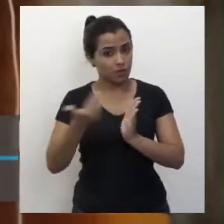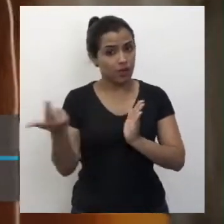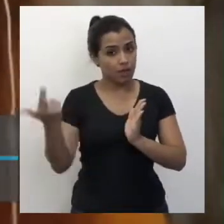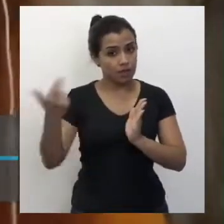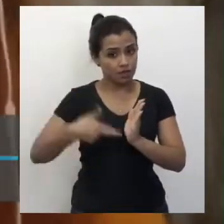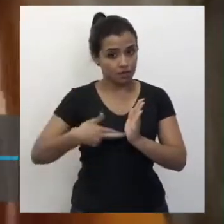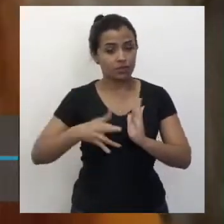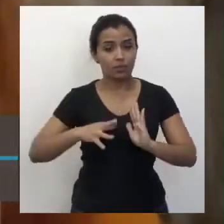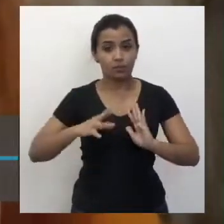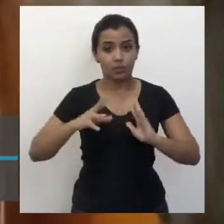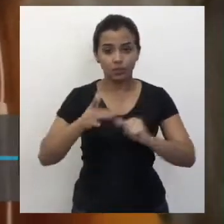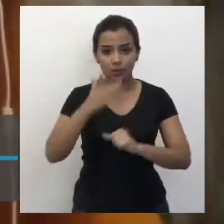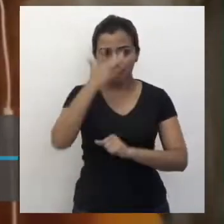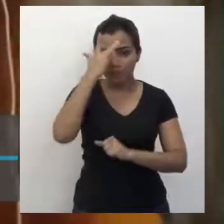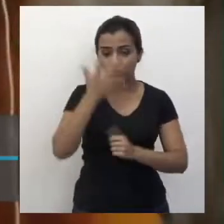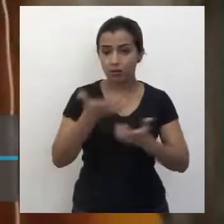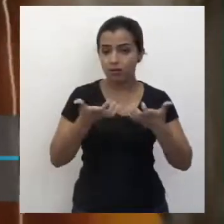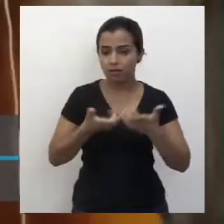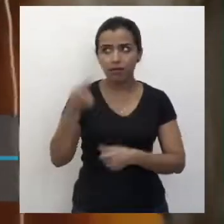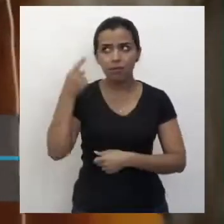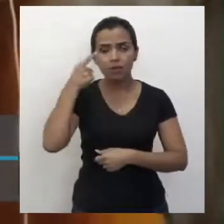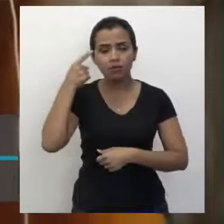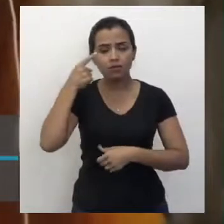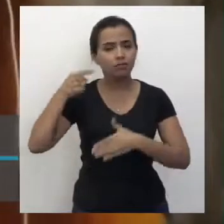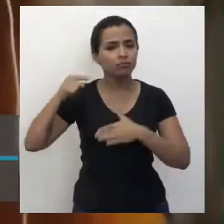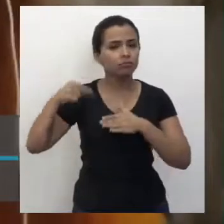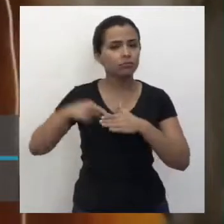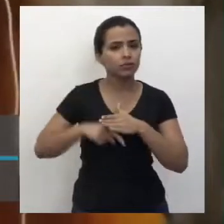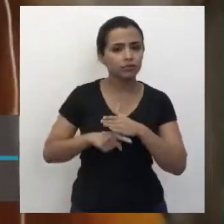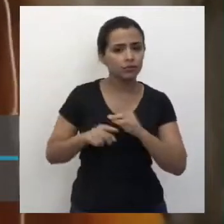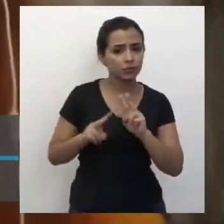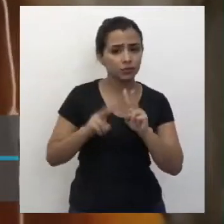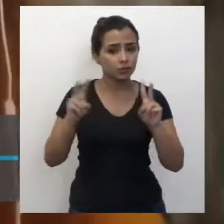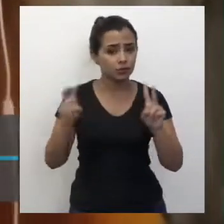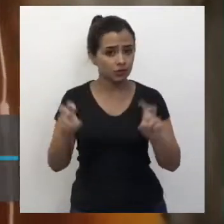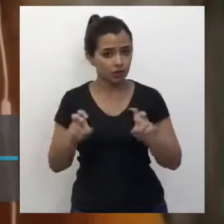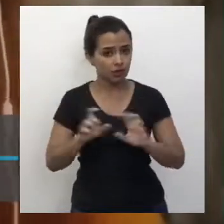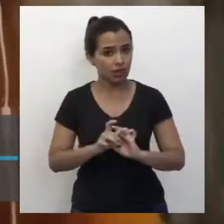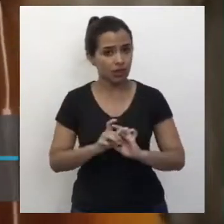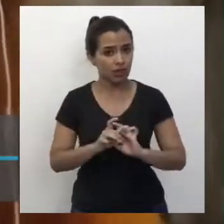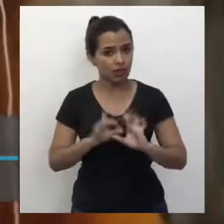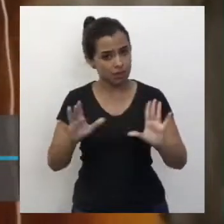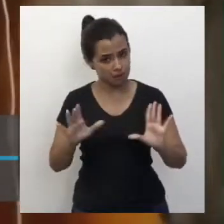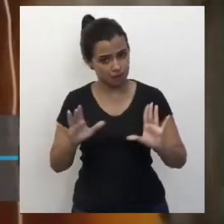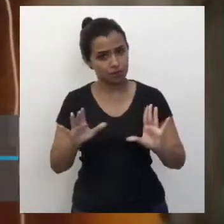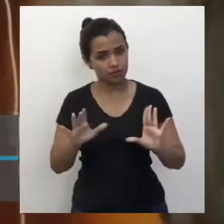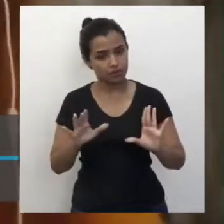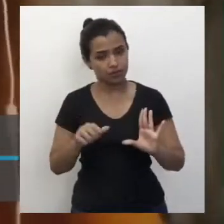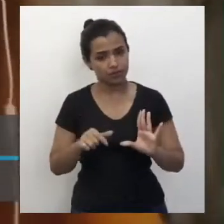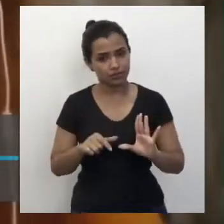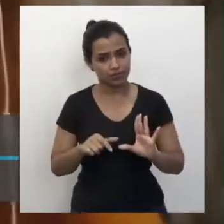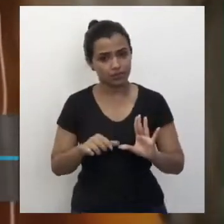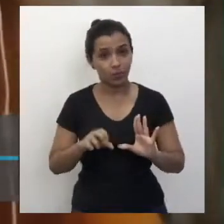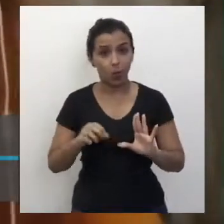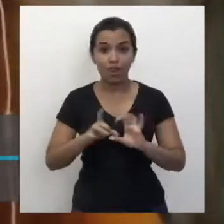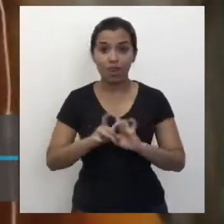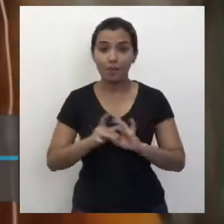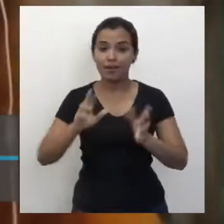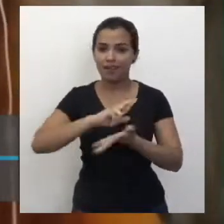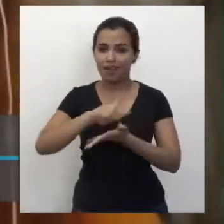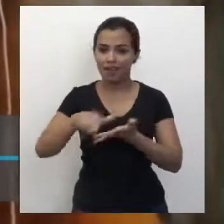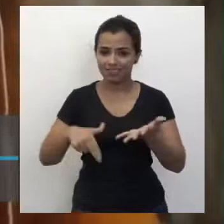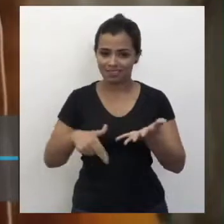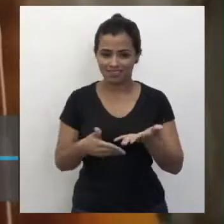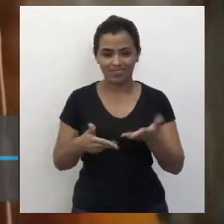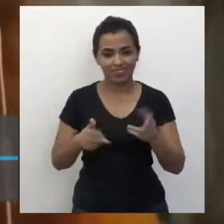que querem pensar ou se aprofundar no tema da liberdade, ou antes das liberdades, como é o